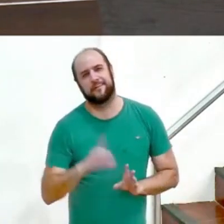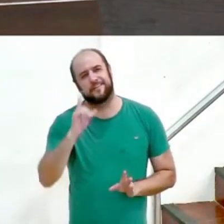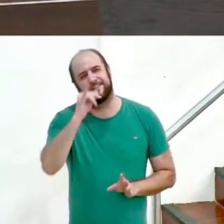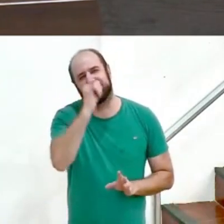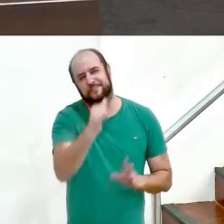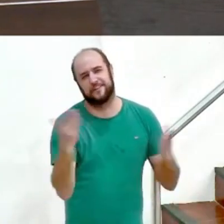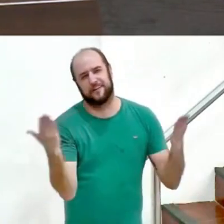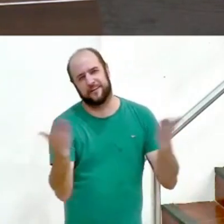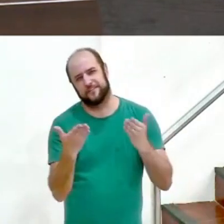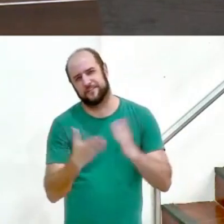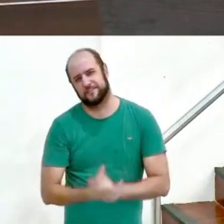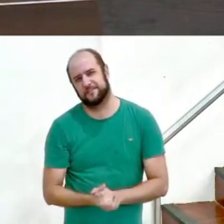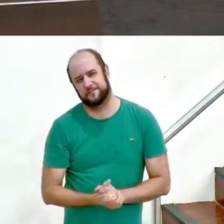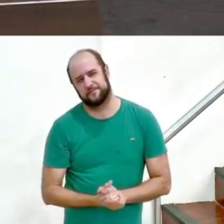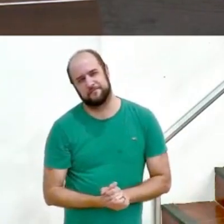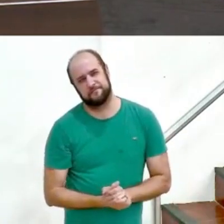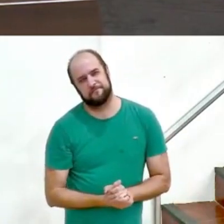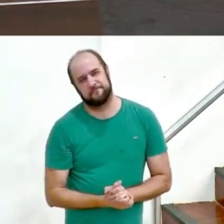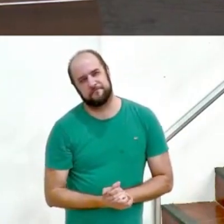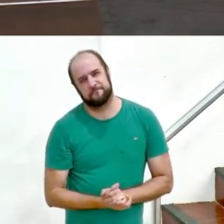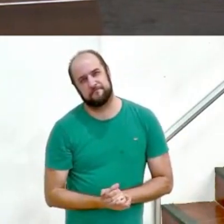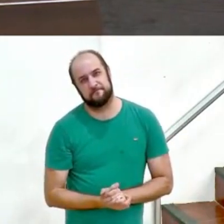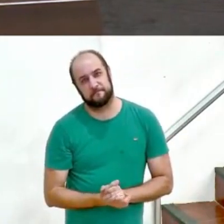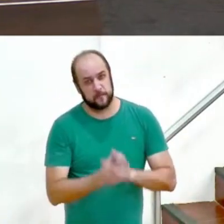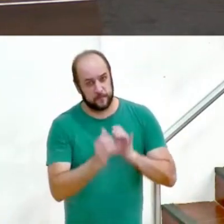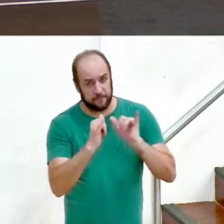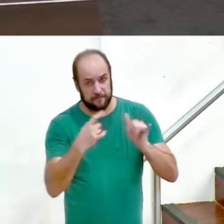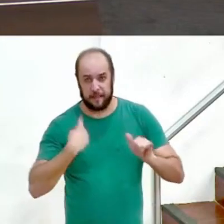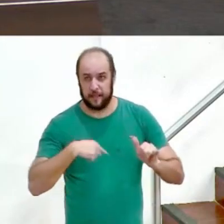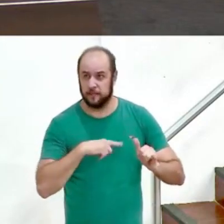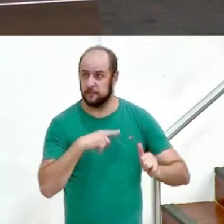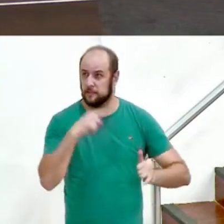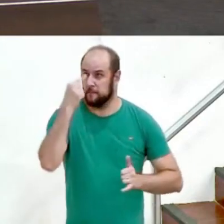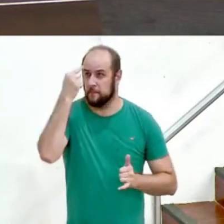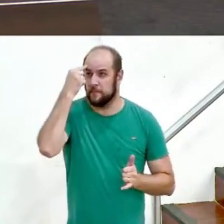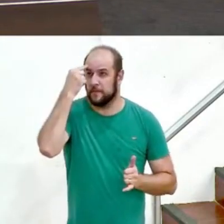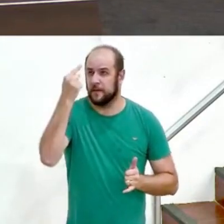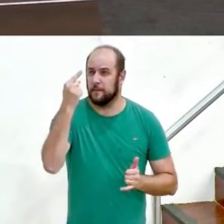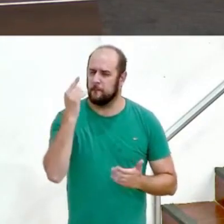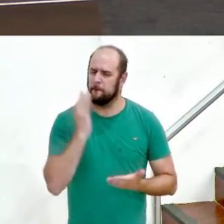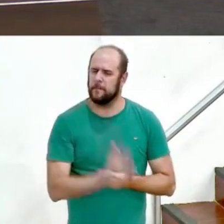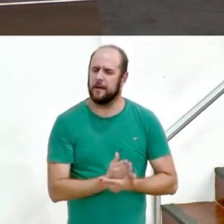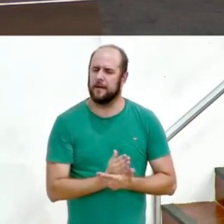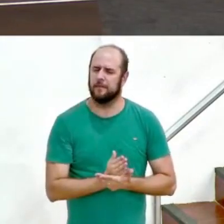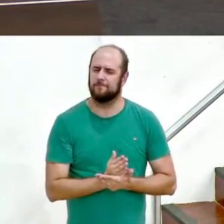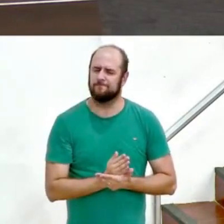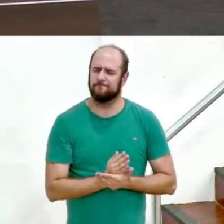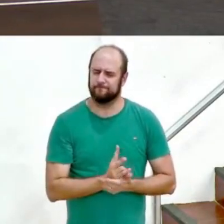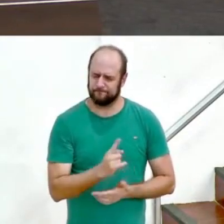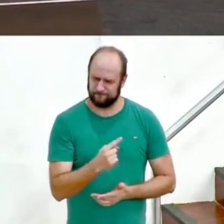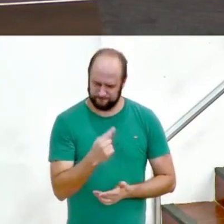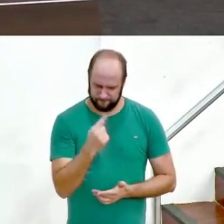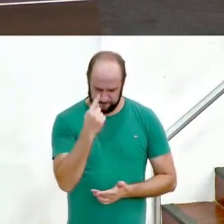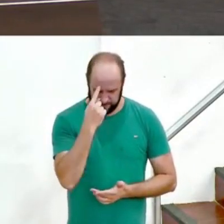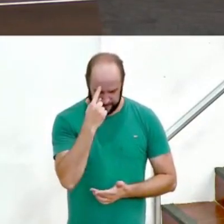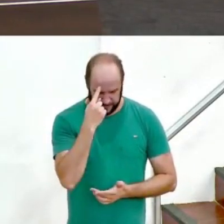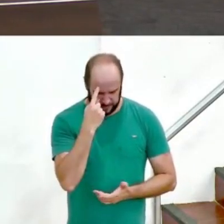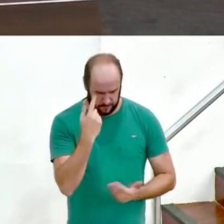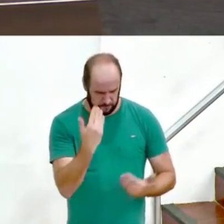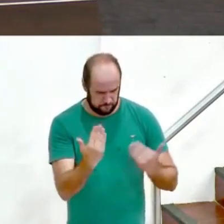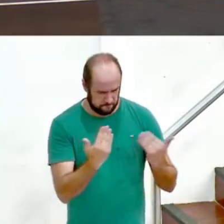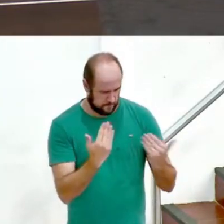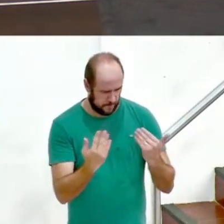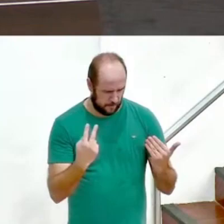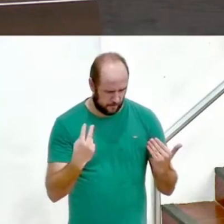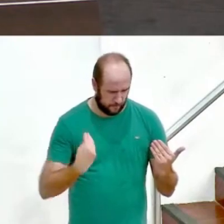nós hoje. Uma palavra que nos faz parar, examinar e avaliar, considerar a vida